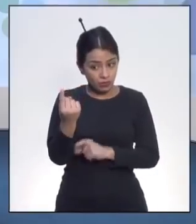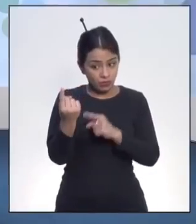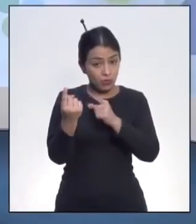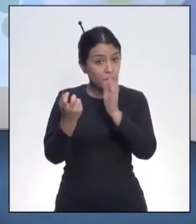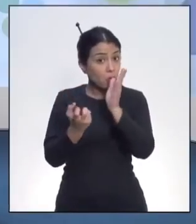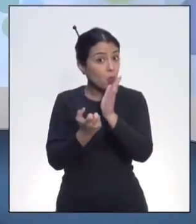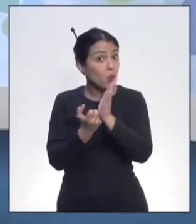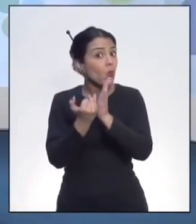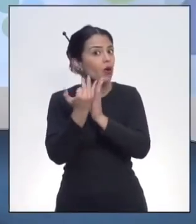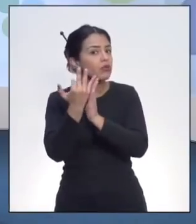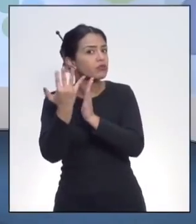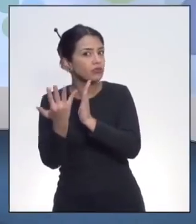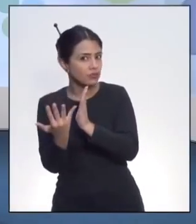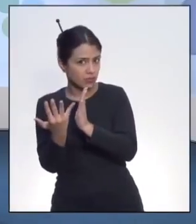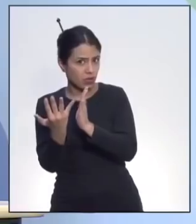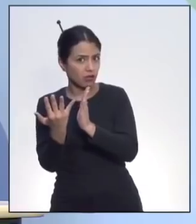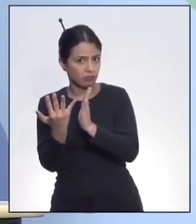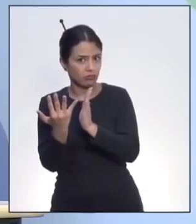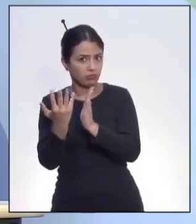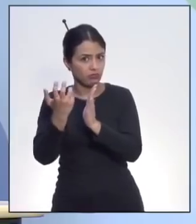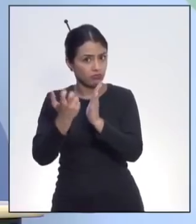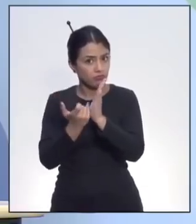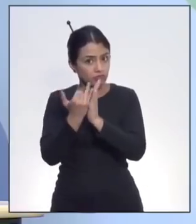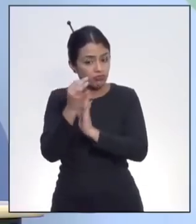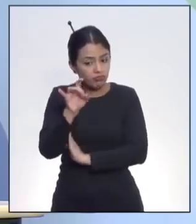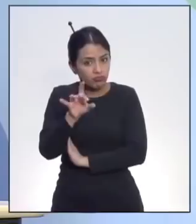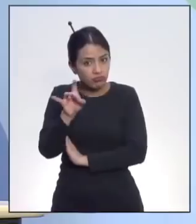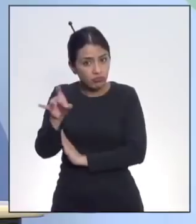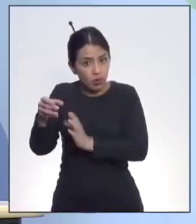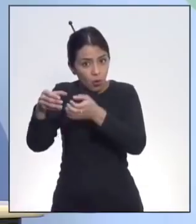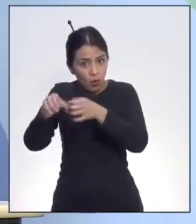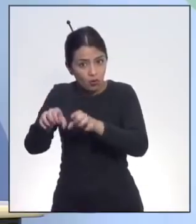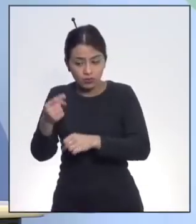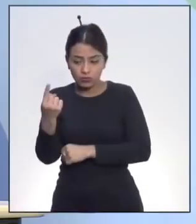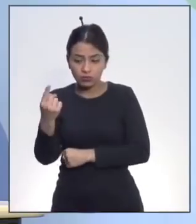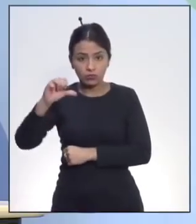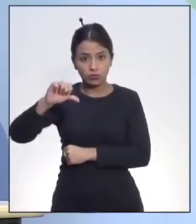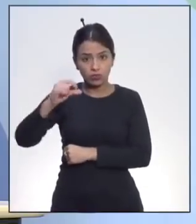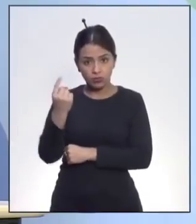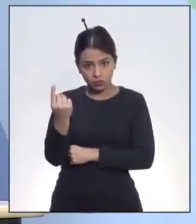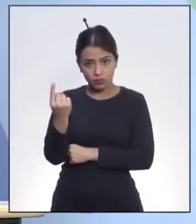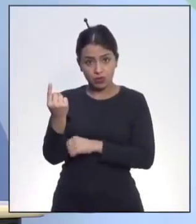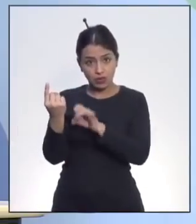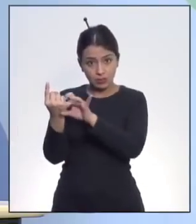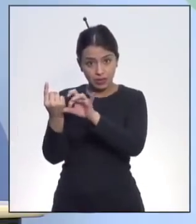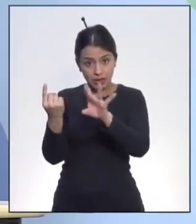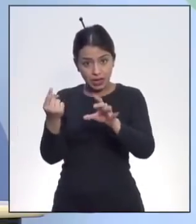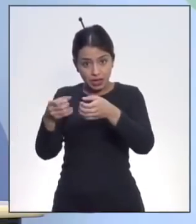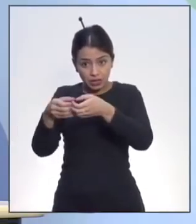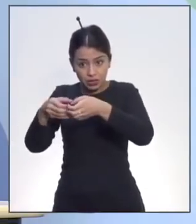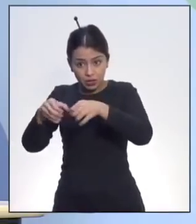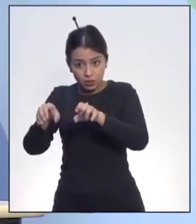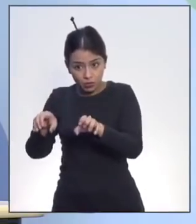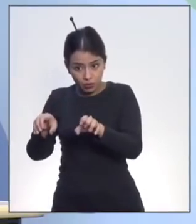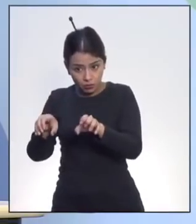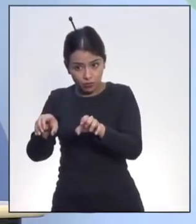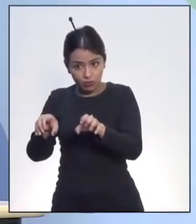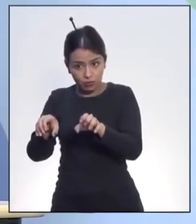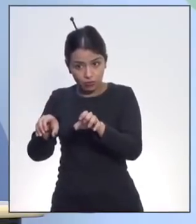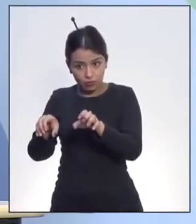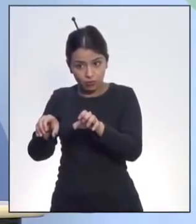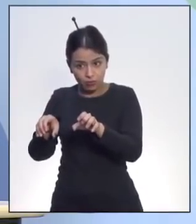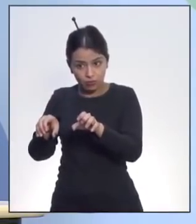unidades. 191 unidades. Correto? 191, anota aí, 191 unidades, mas a pergunta quer